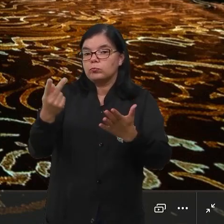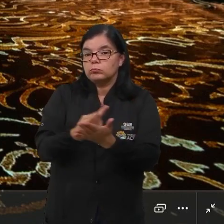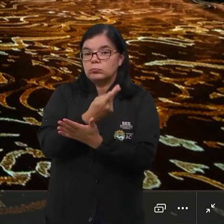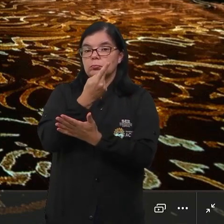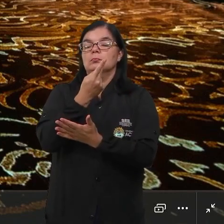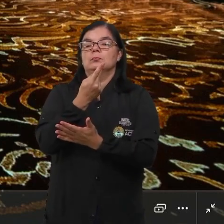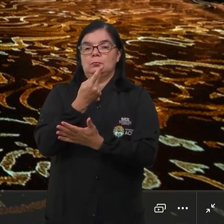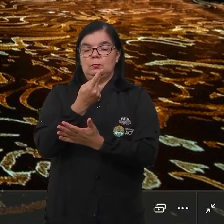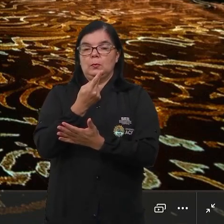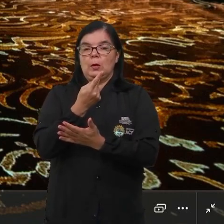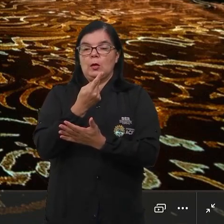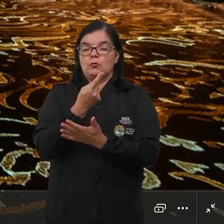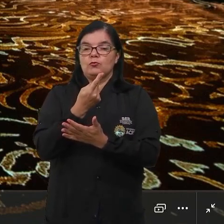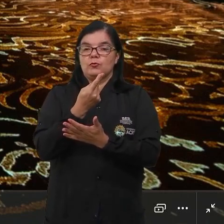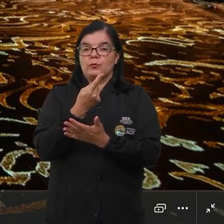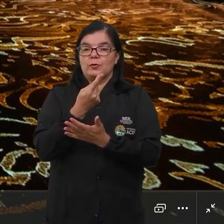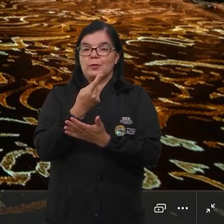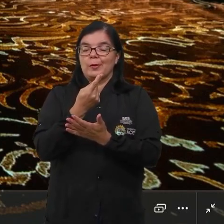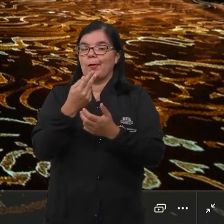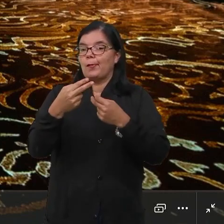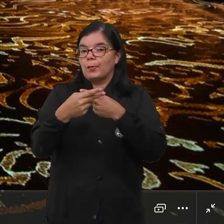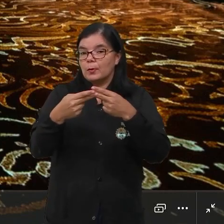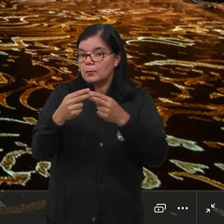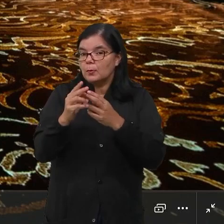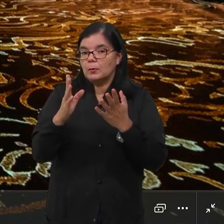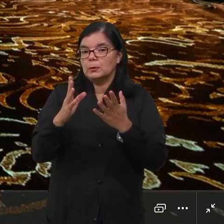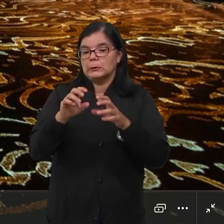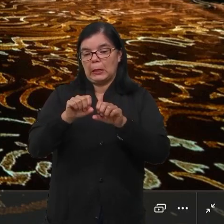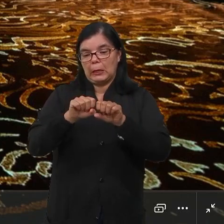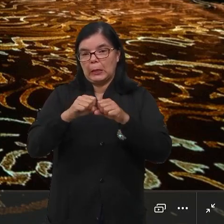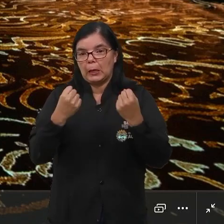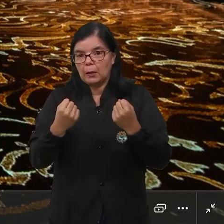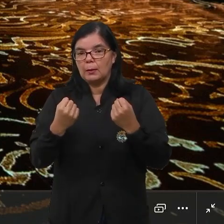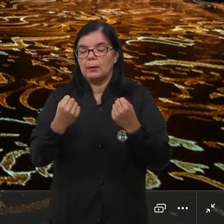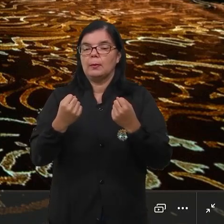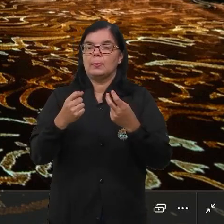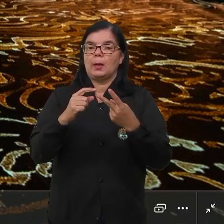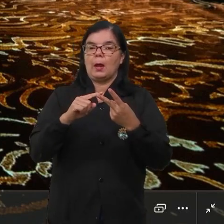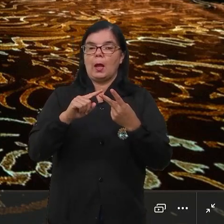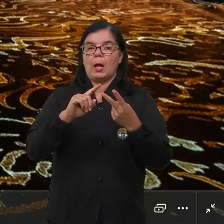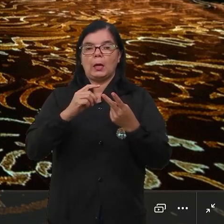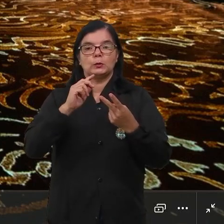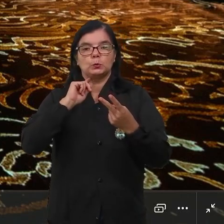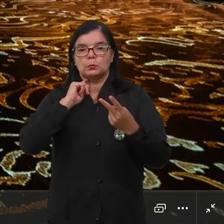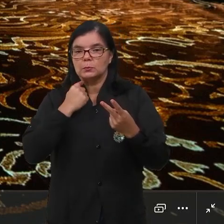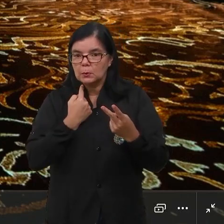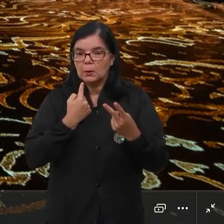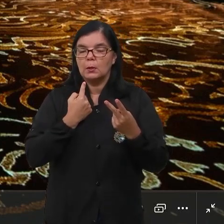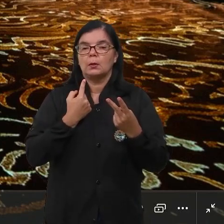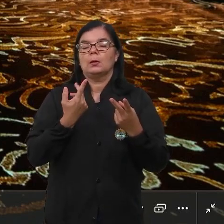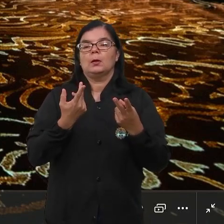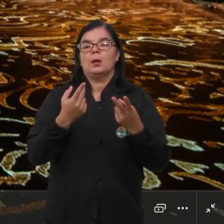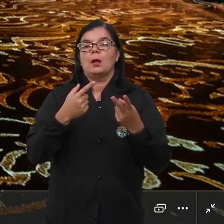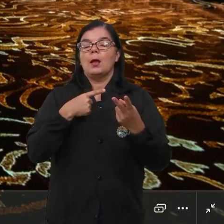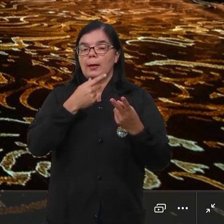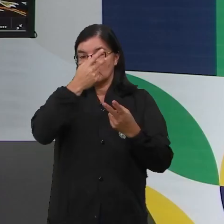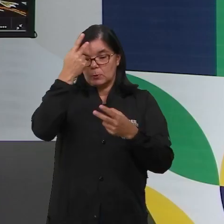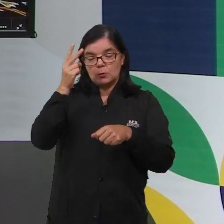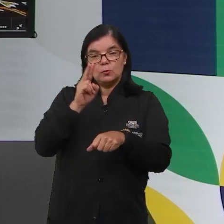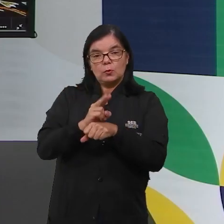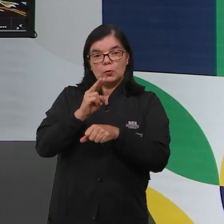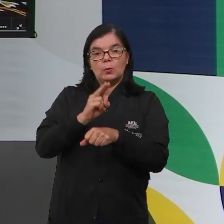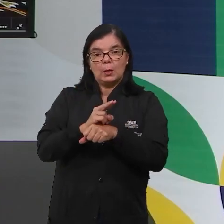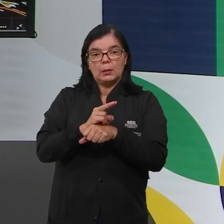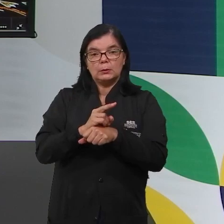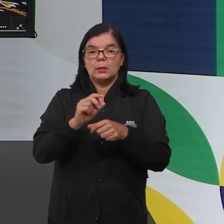de arranhar ou né, quebrar alguma parte da obra, esses conservadores,